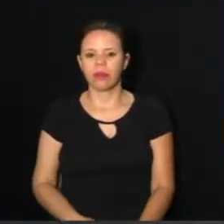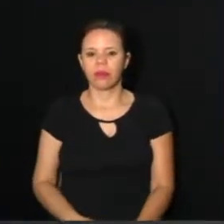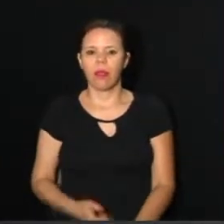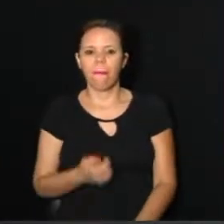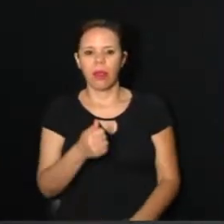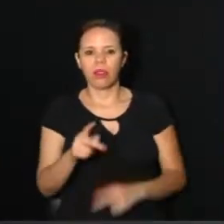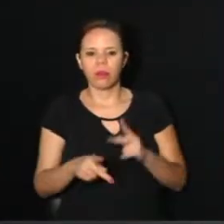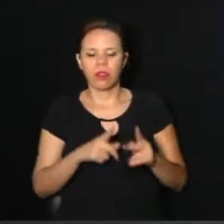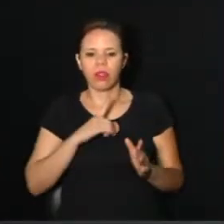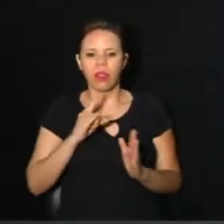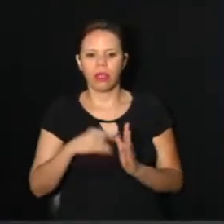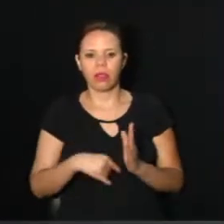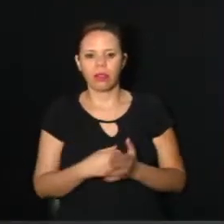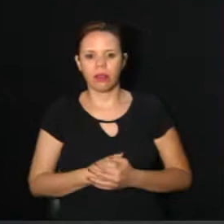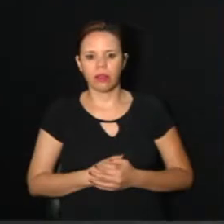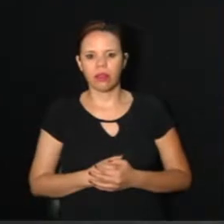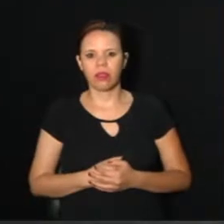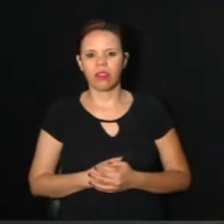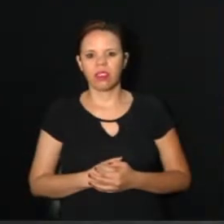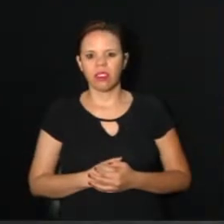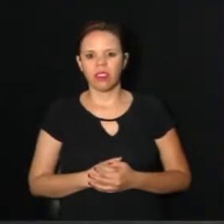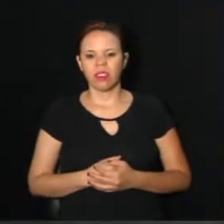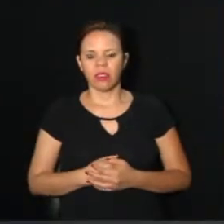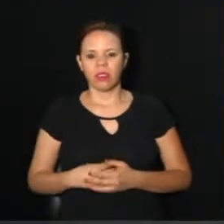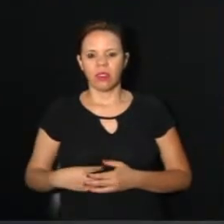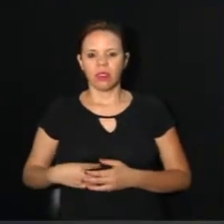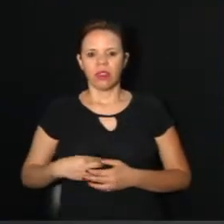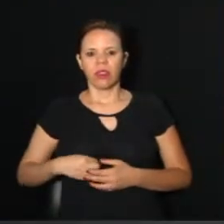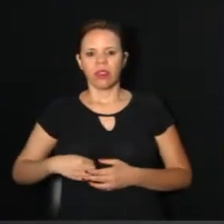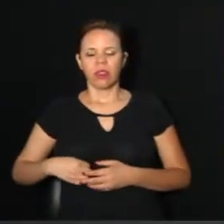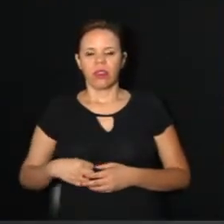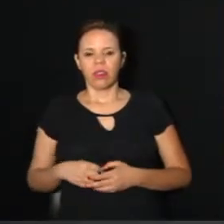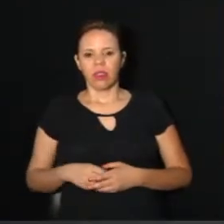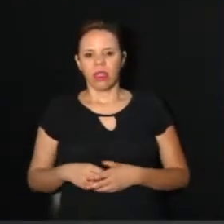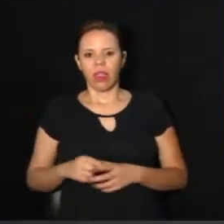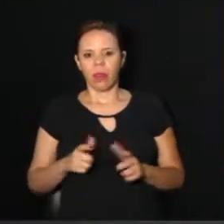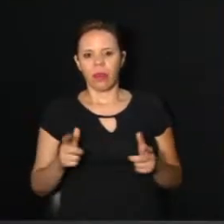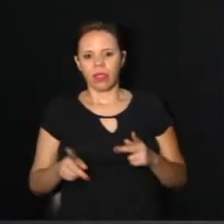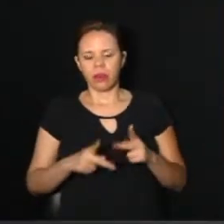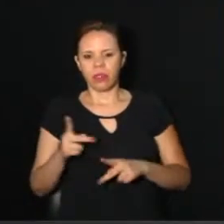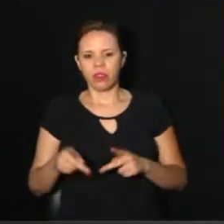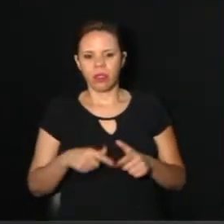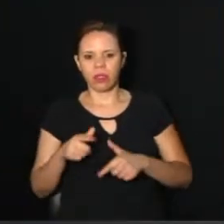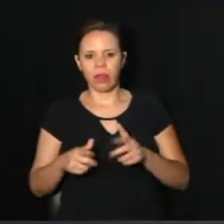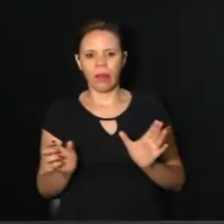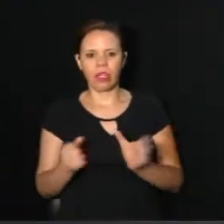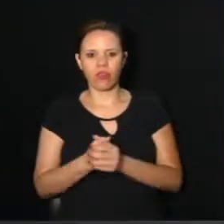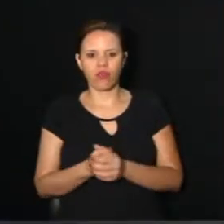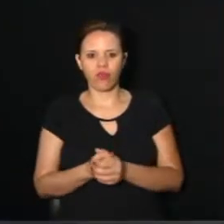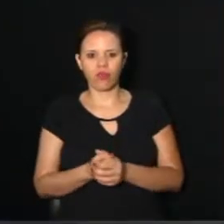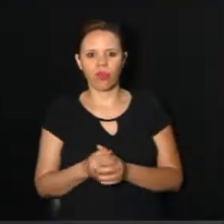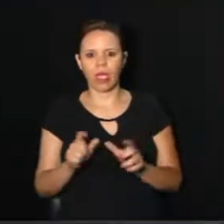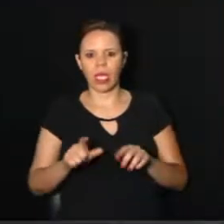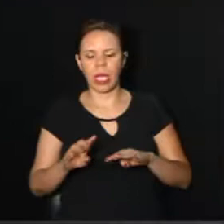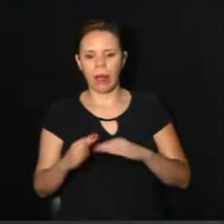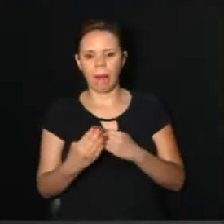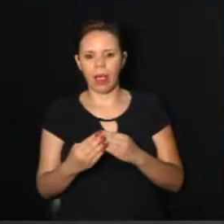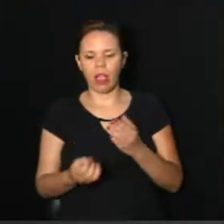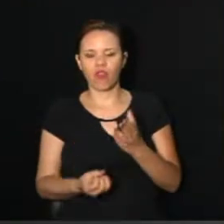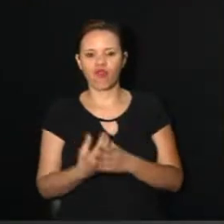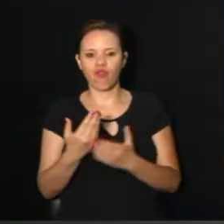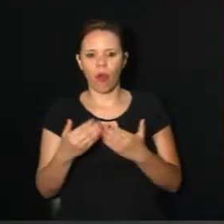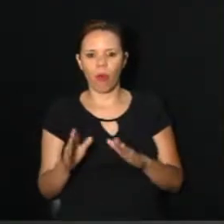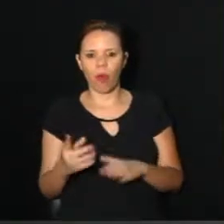têm alvará lá, né, secretário de Santoro, tá? Maioria clandestino. Aquele bairro se formou e